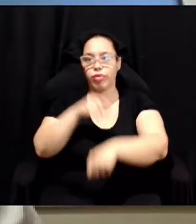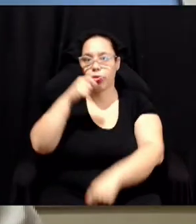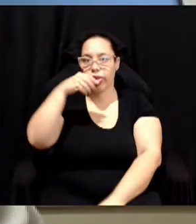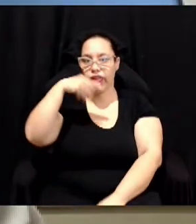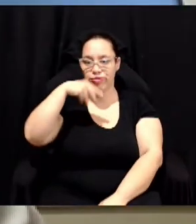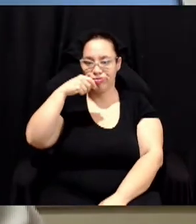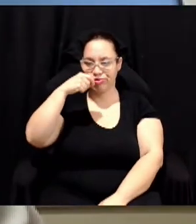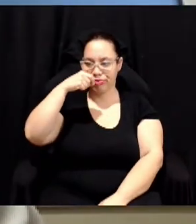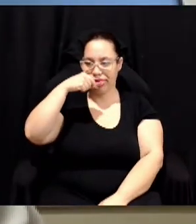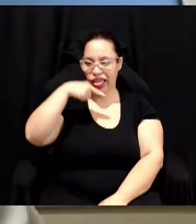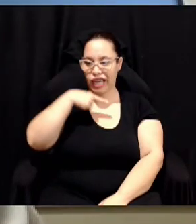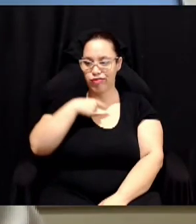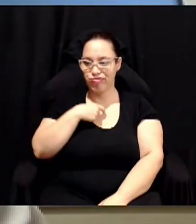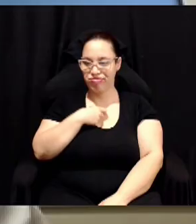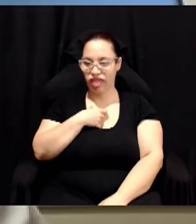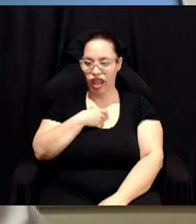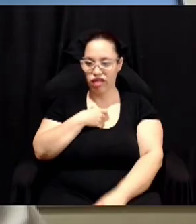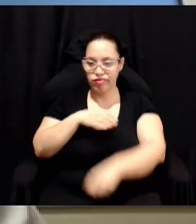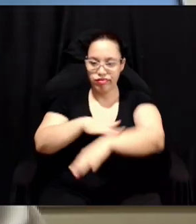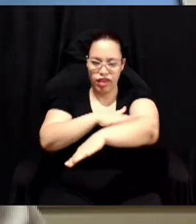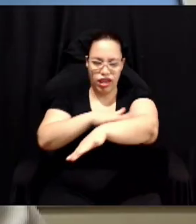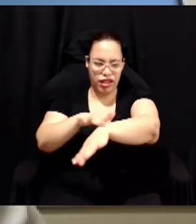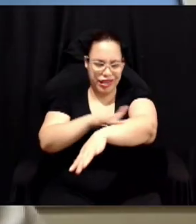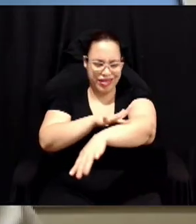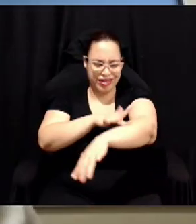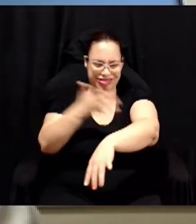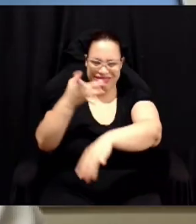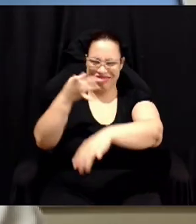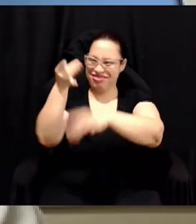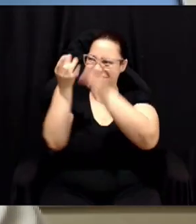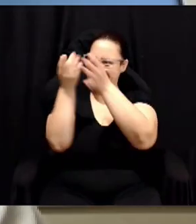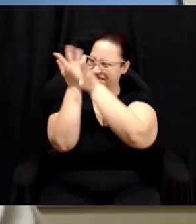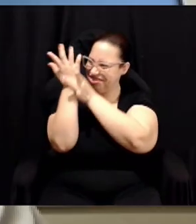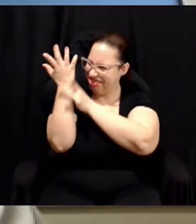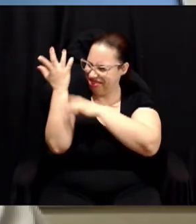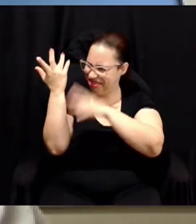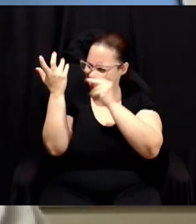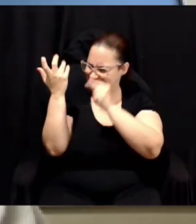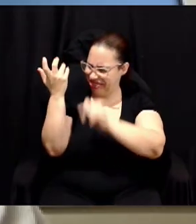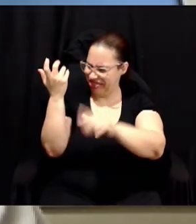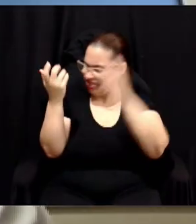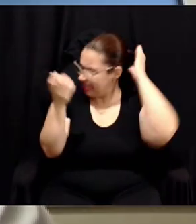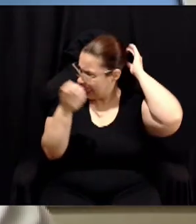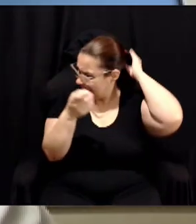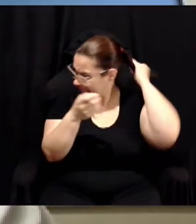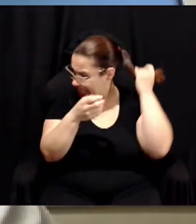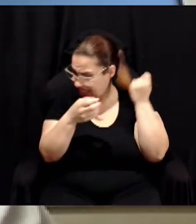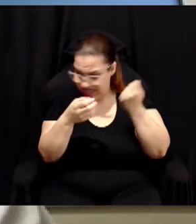da oleosidade da pele, da reposição de cabelo,